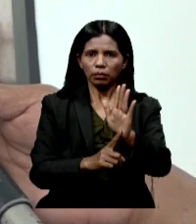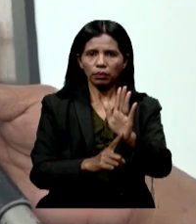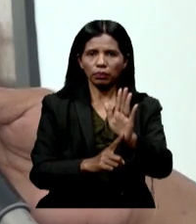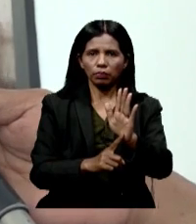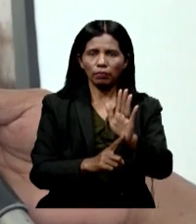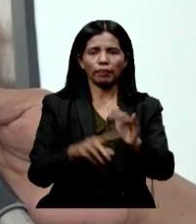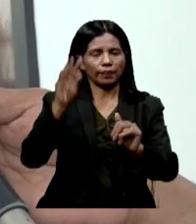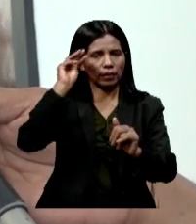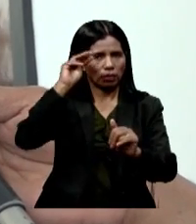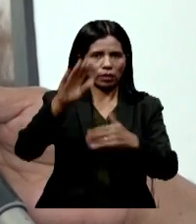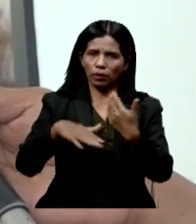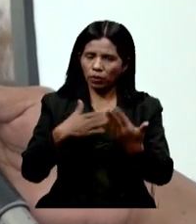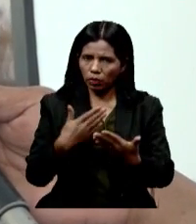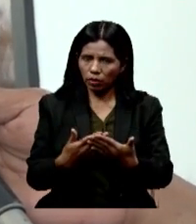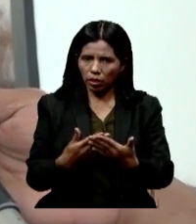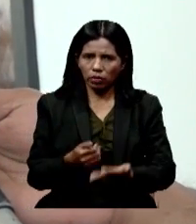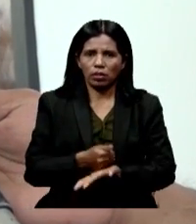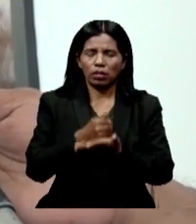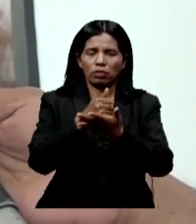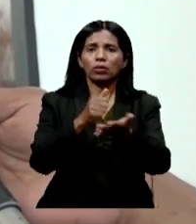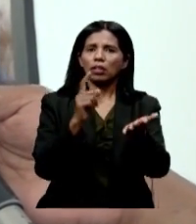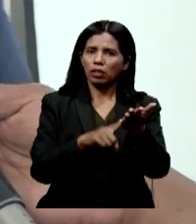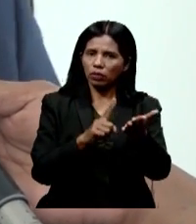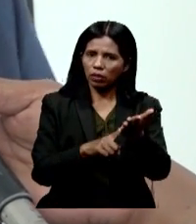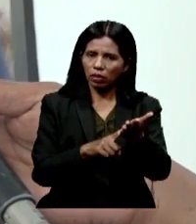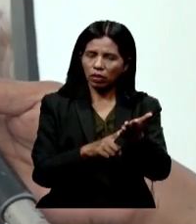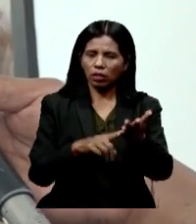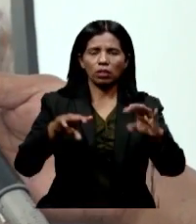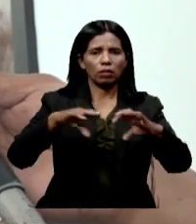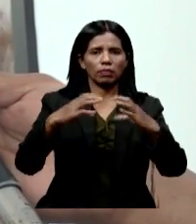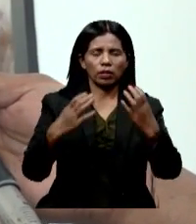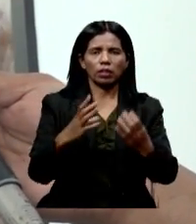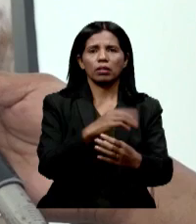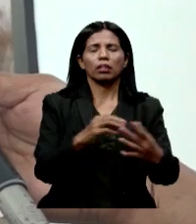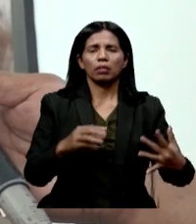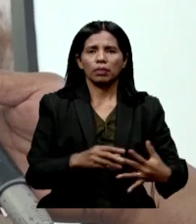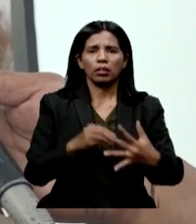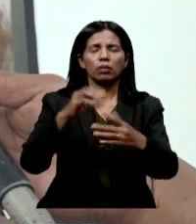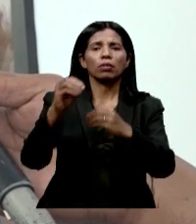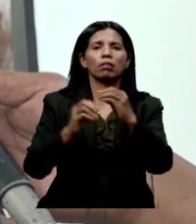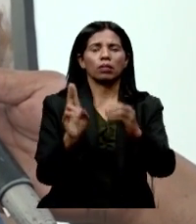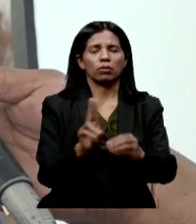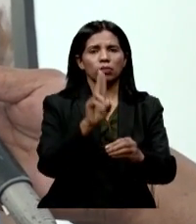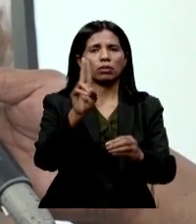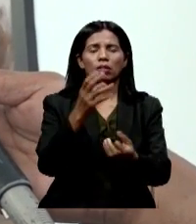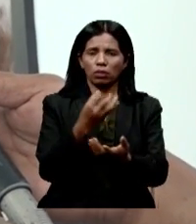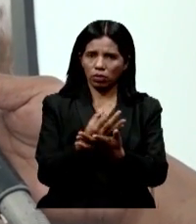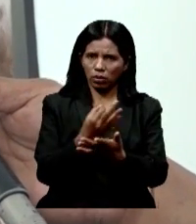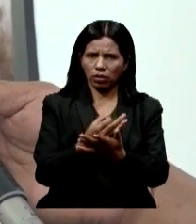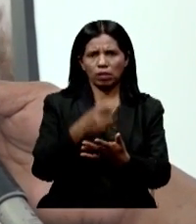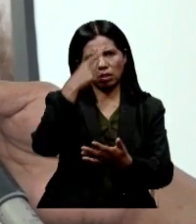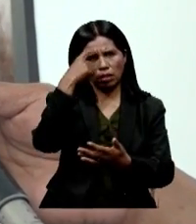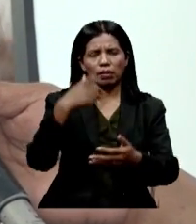linha Ministério de Sira não Moço a tu facilita a discussão Comitê, né? Julio sobre a execução, né? Também na labara